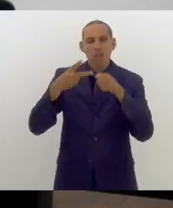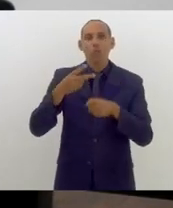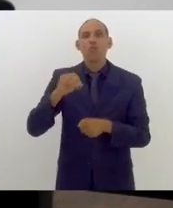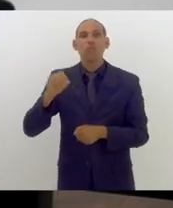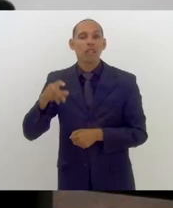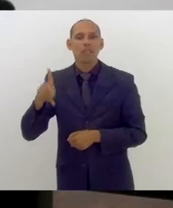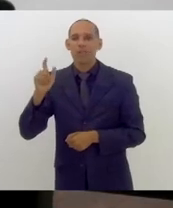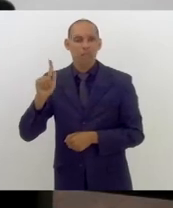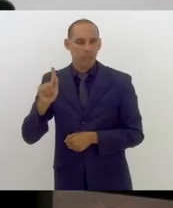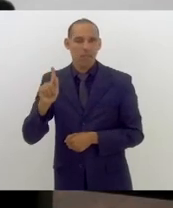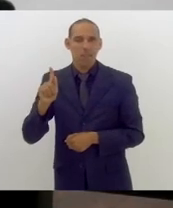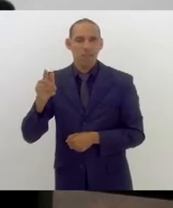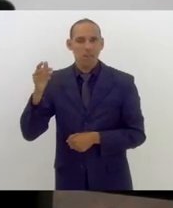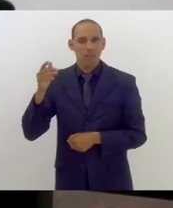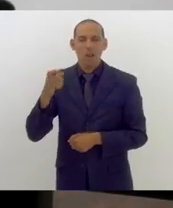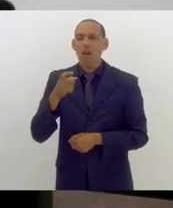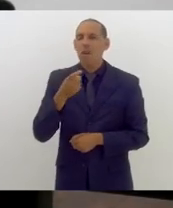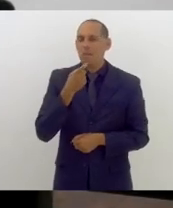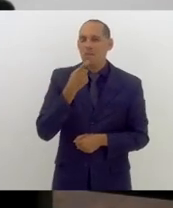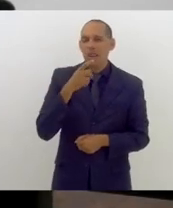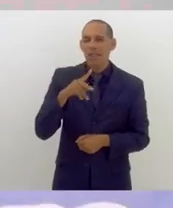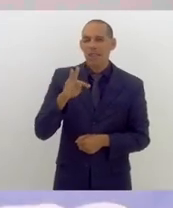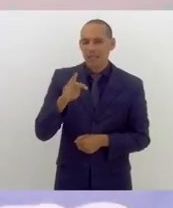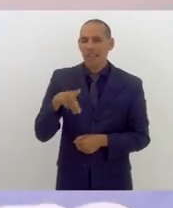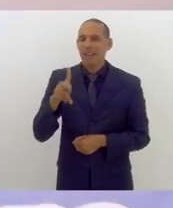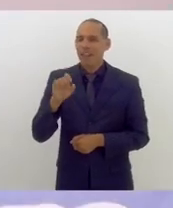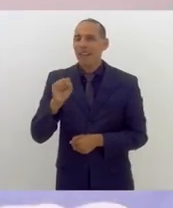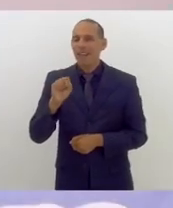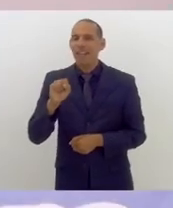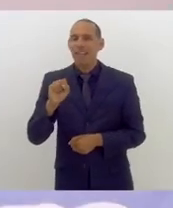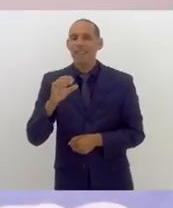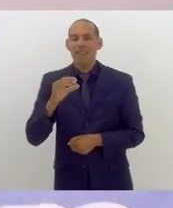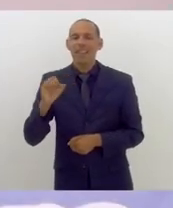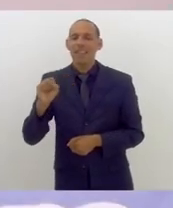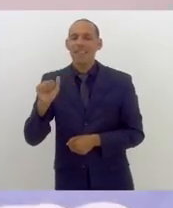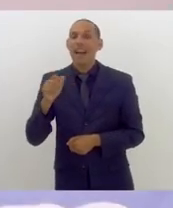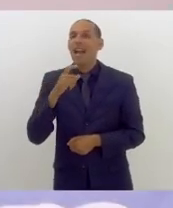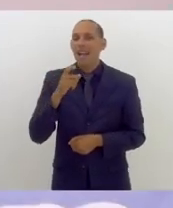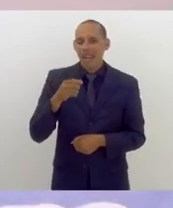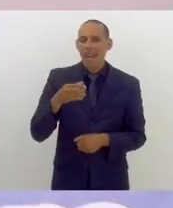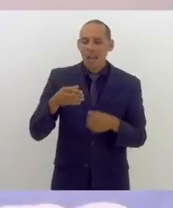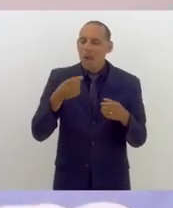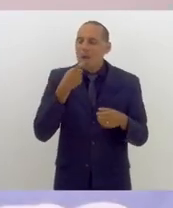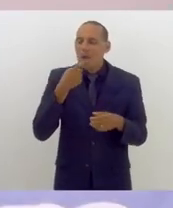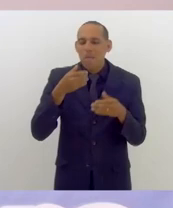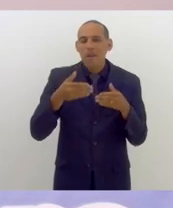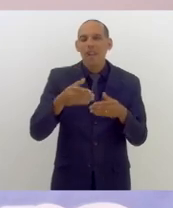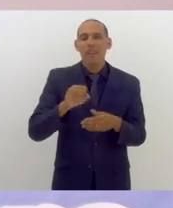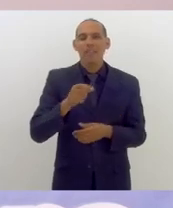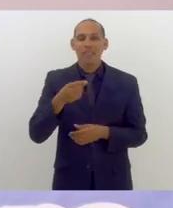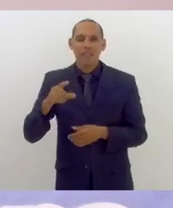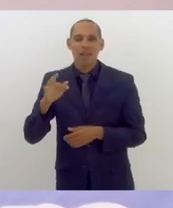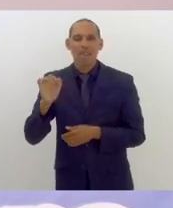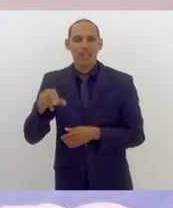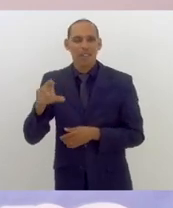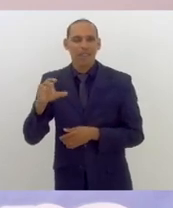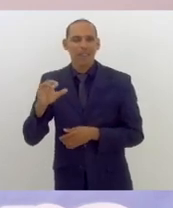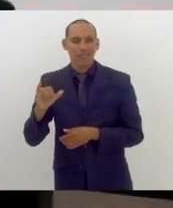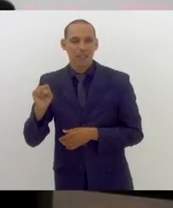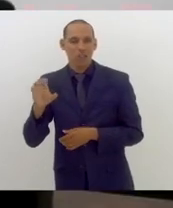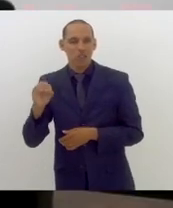de camarão perto da terra na boca do rio São Francisco a gente chama de coroa do Rio São Francisco